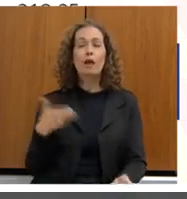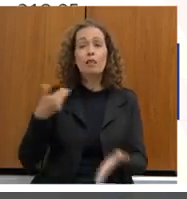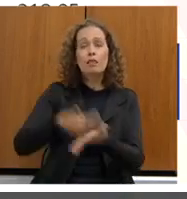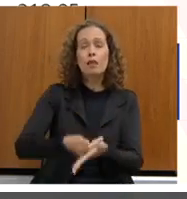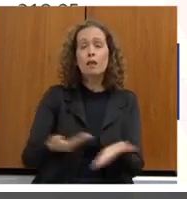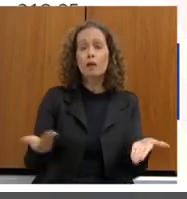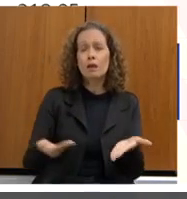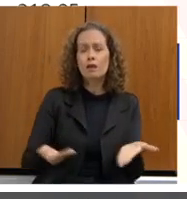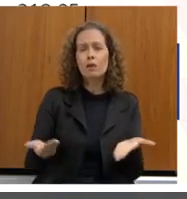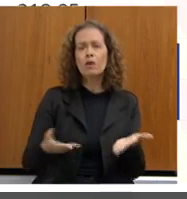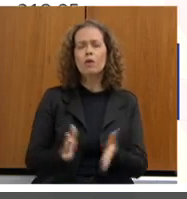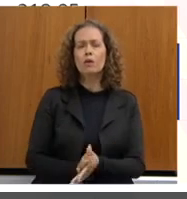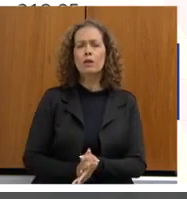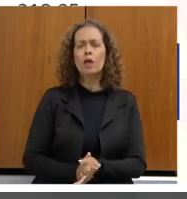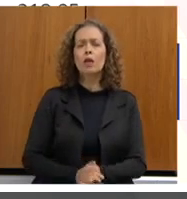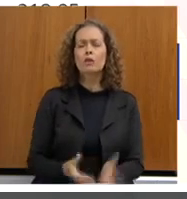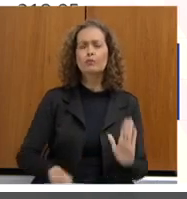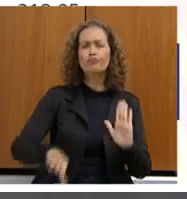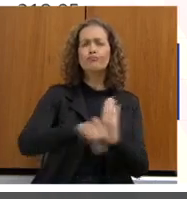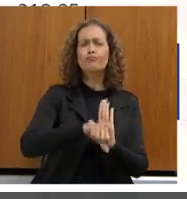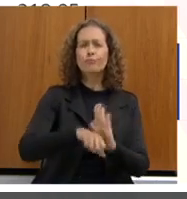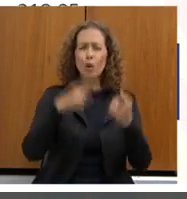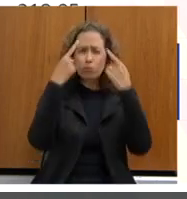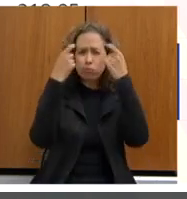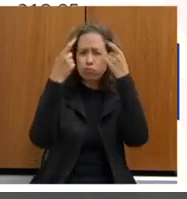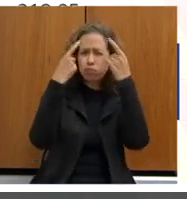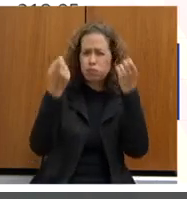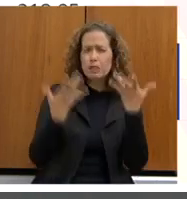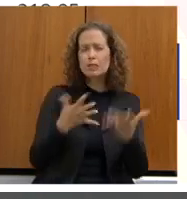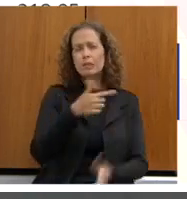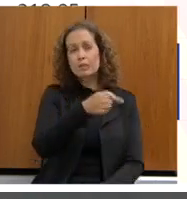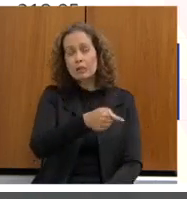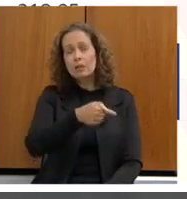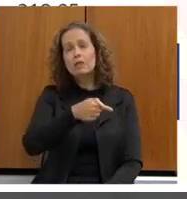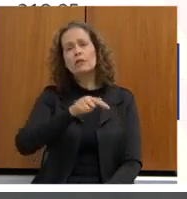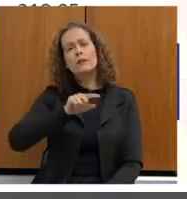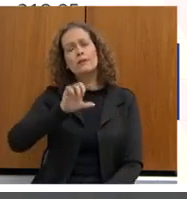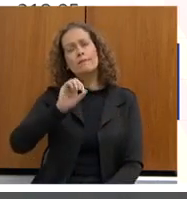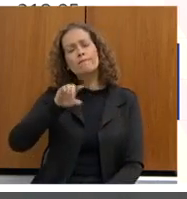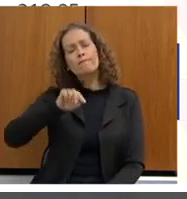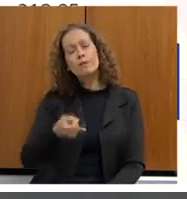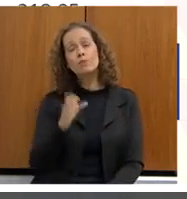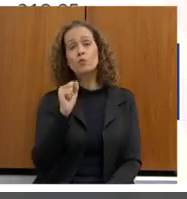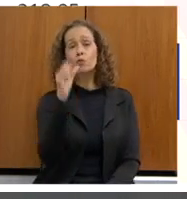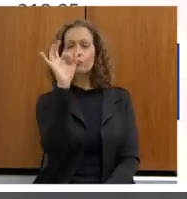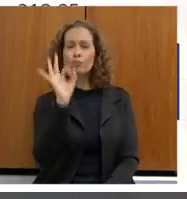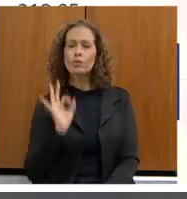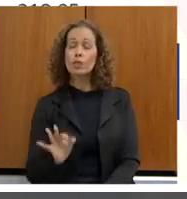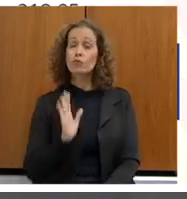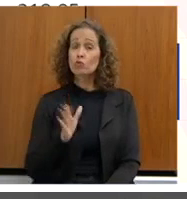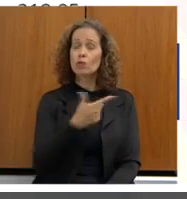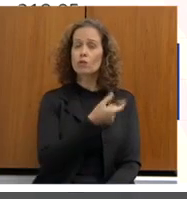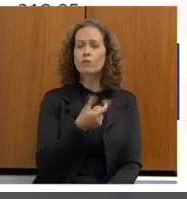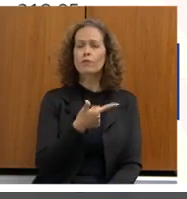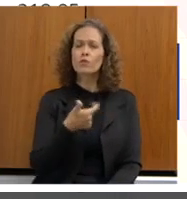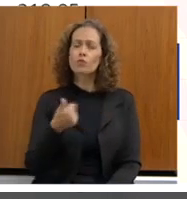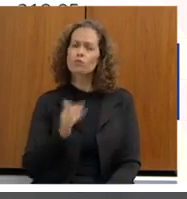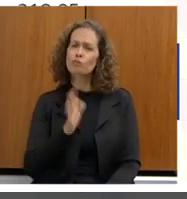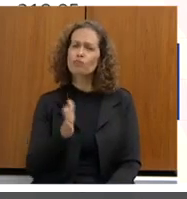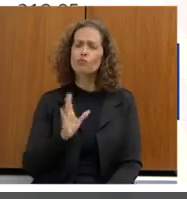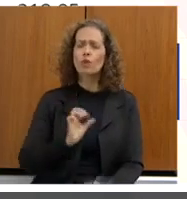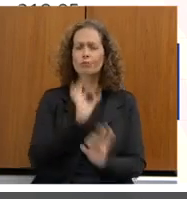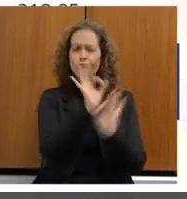uma queda acumulada de 70,8 por cento né já 2000 tô fazendo a